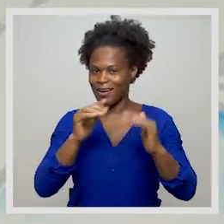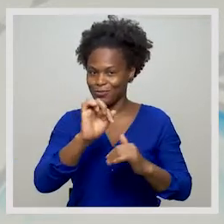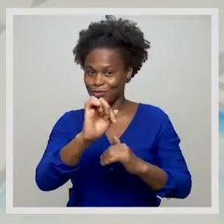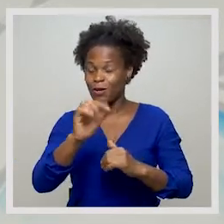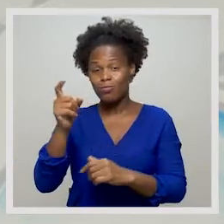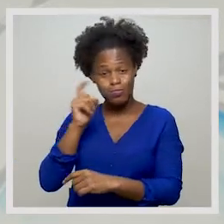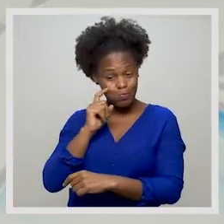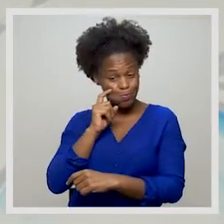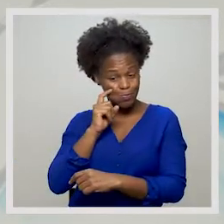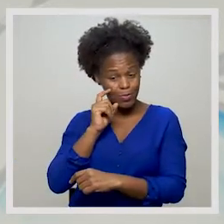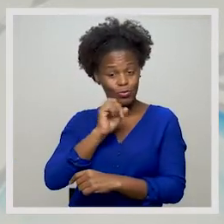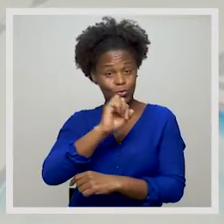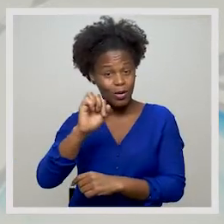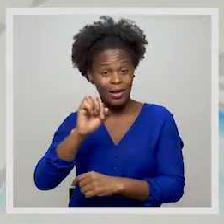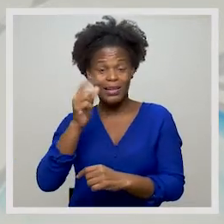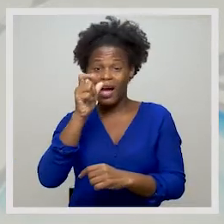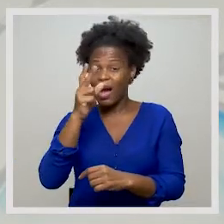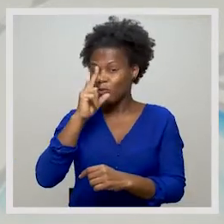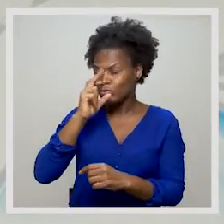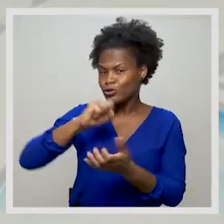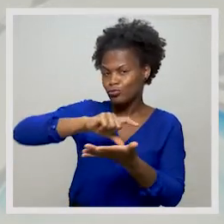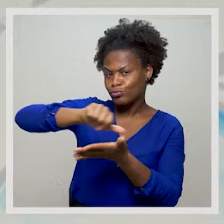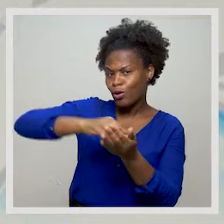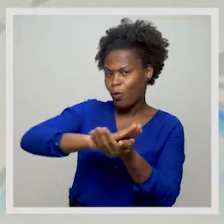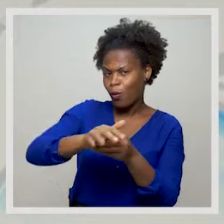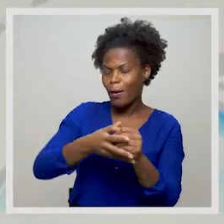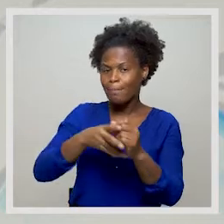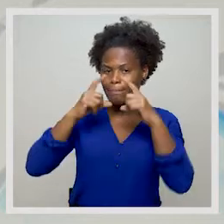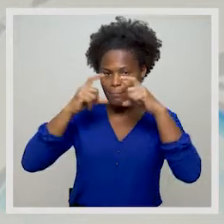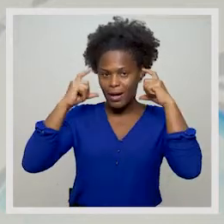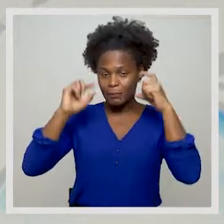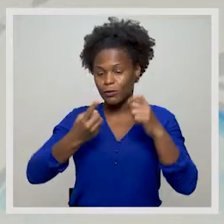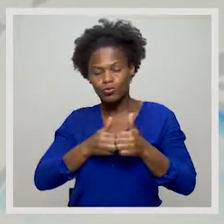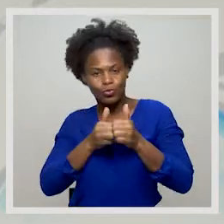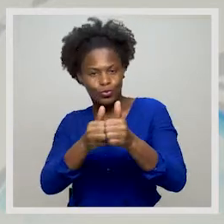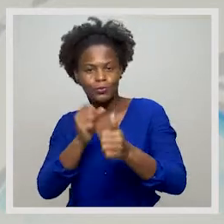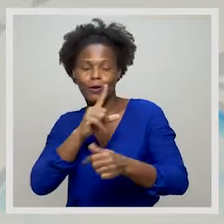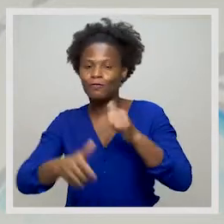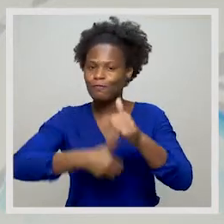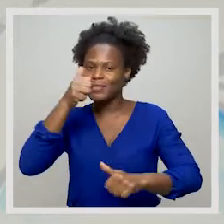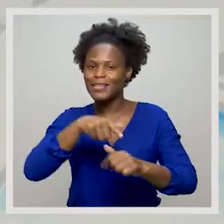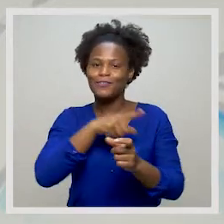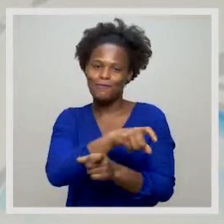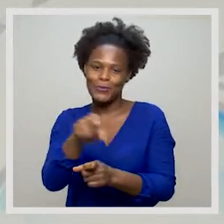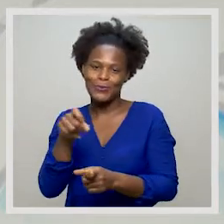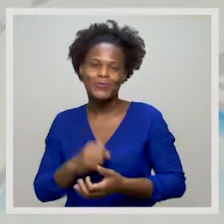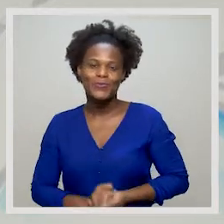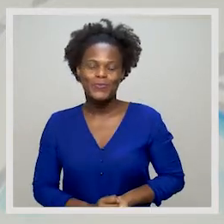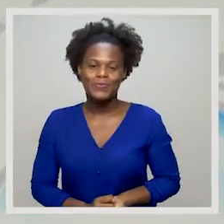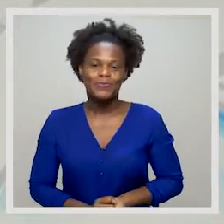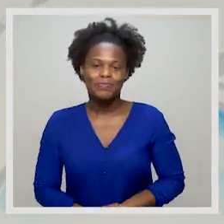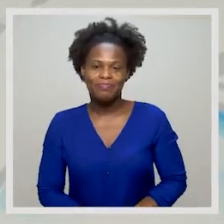casa, protegendo, usando álcool gel, máscara, para que juntos possamos vencer esse